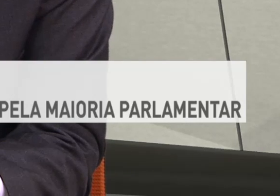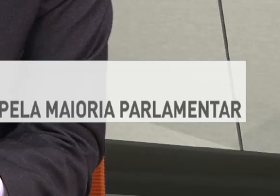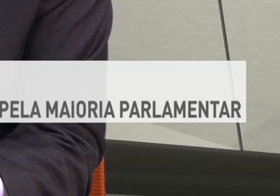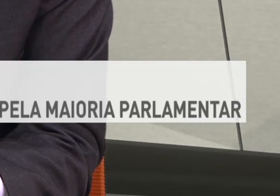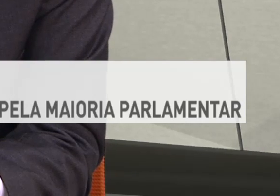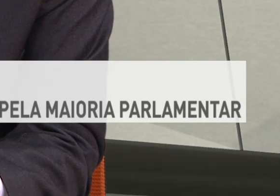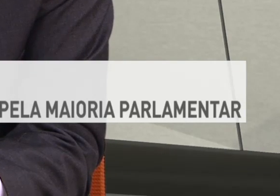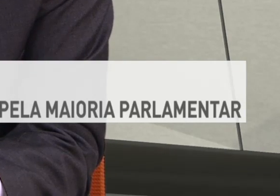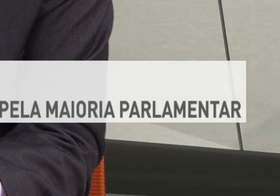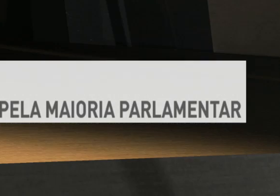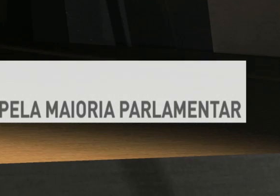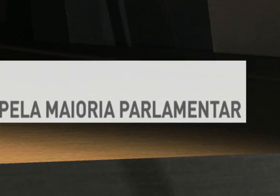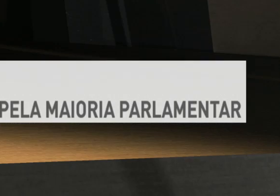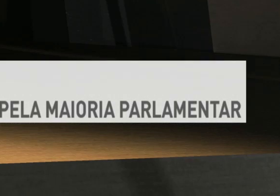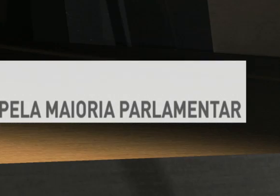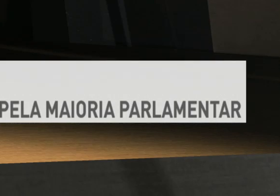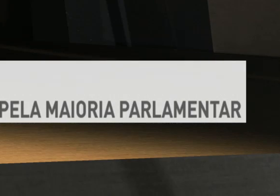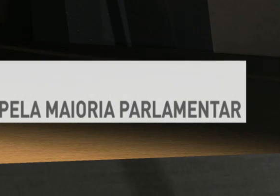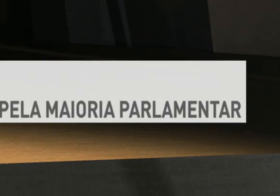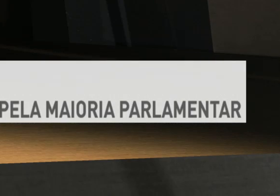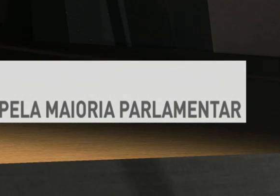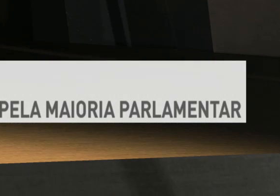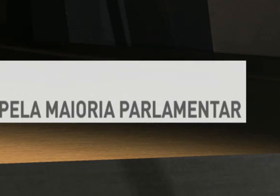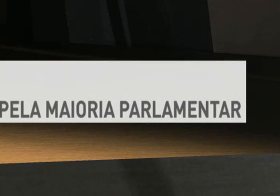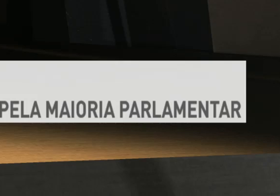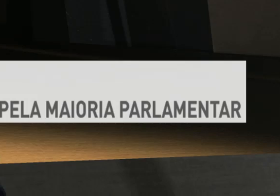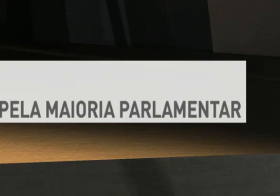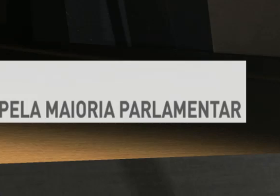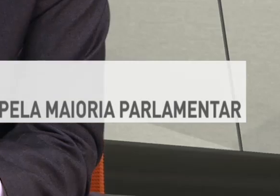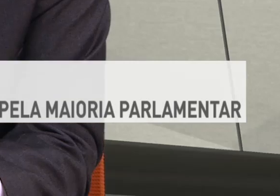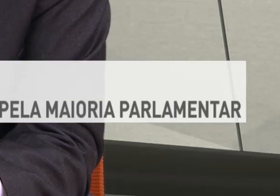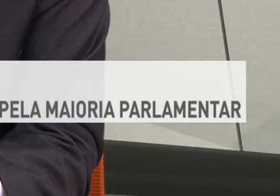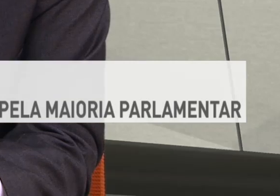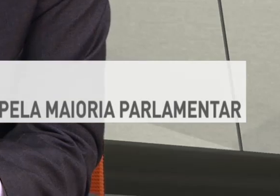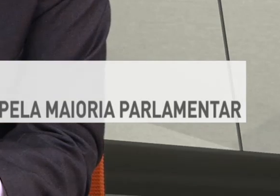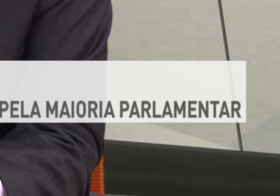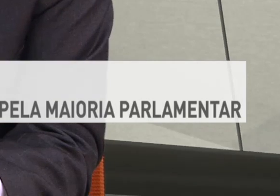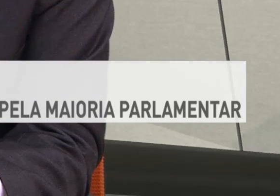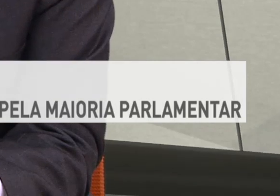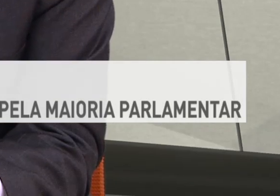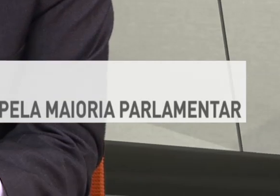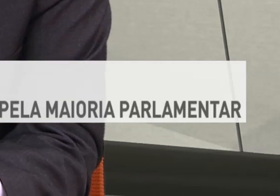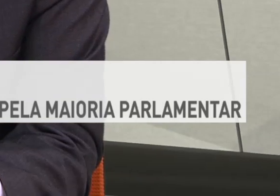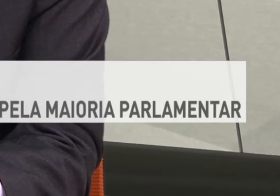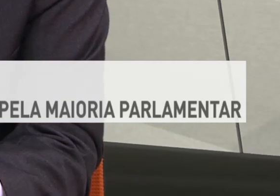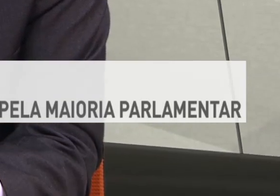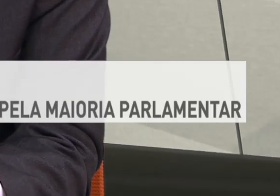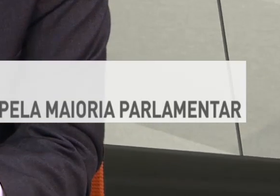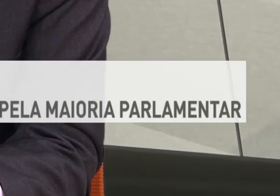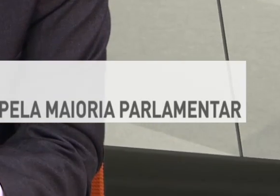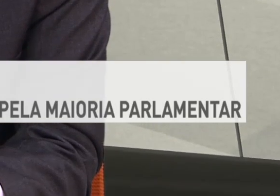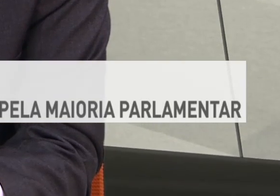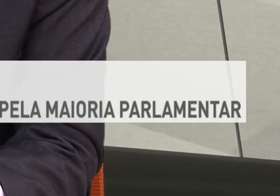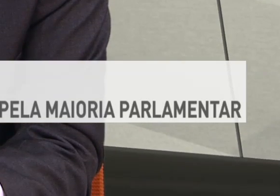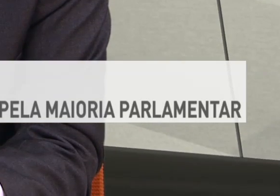sem Prado cumpriu em qual dos objetivos ciu cumpriu cumpriu fracasso Total altura do bom aluno